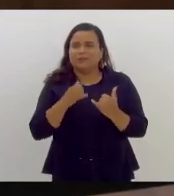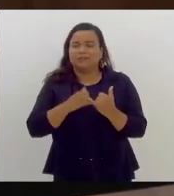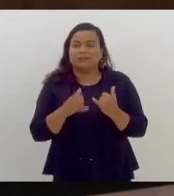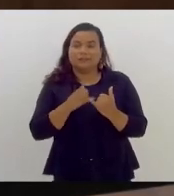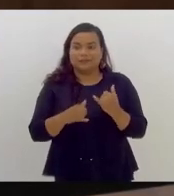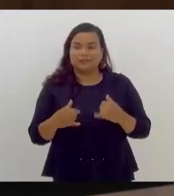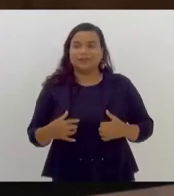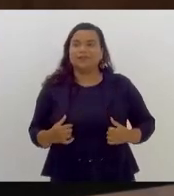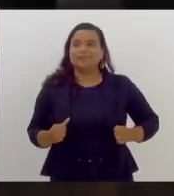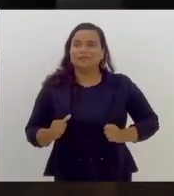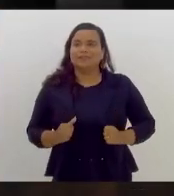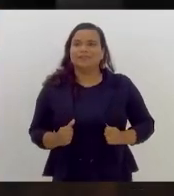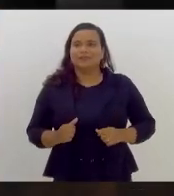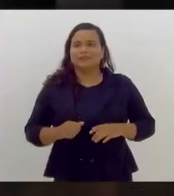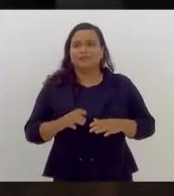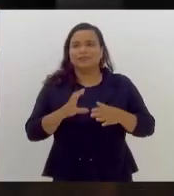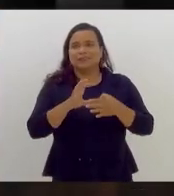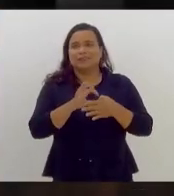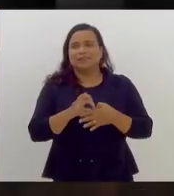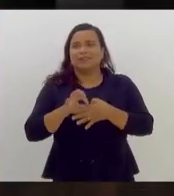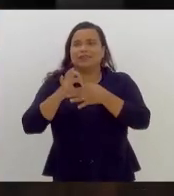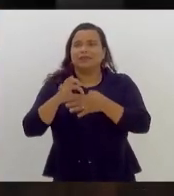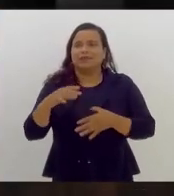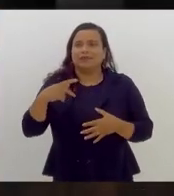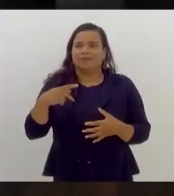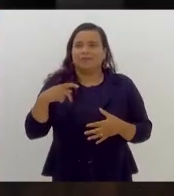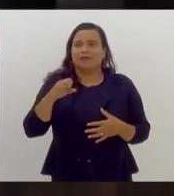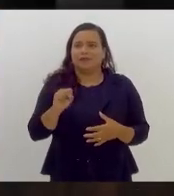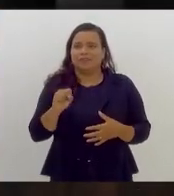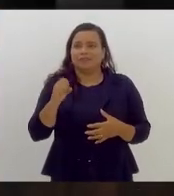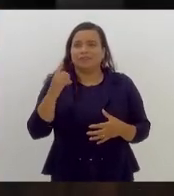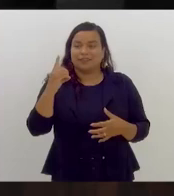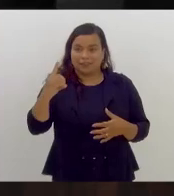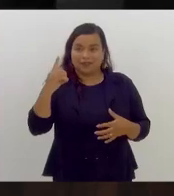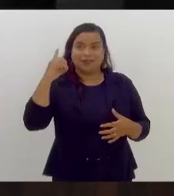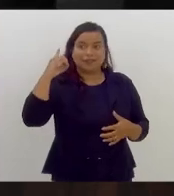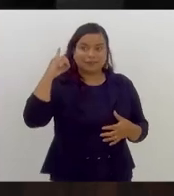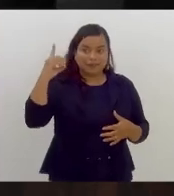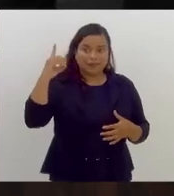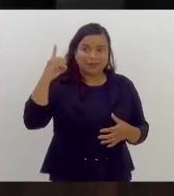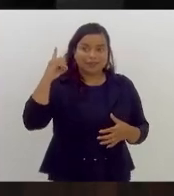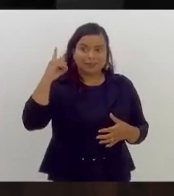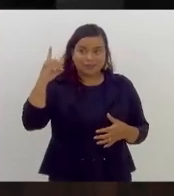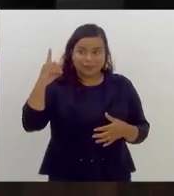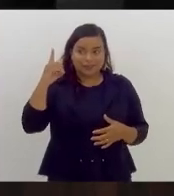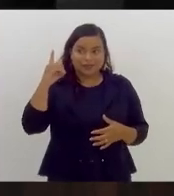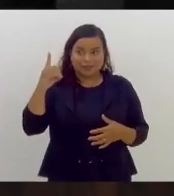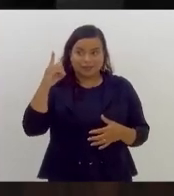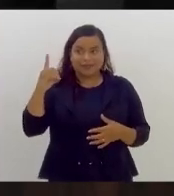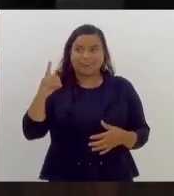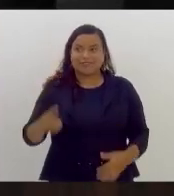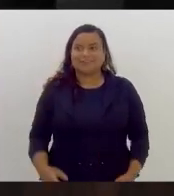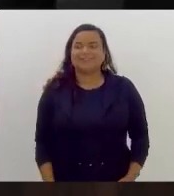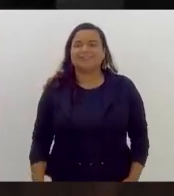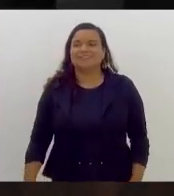parcialmente. A liderança do PSD... Dedidado. Foi quase.